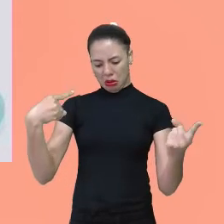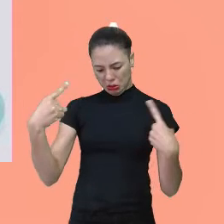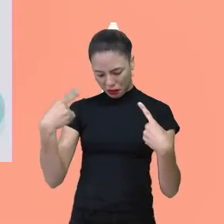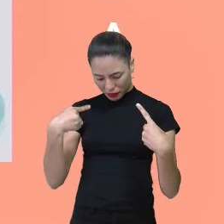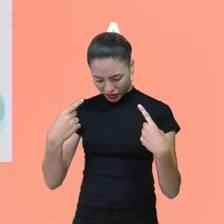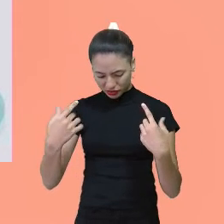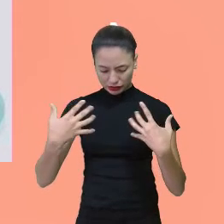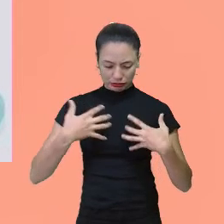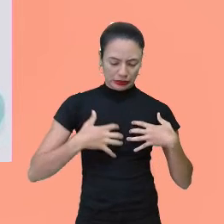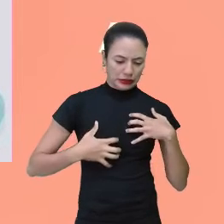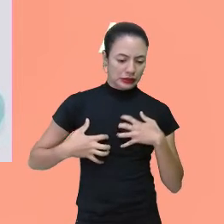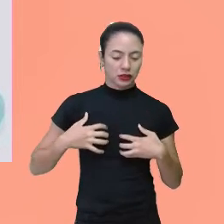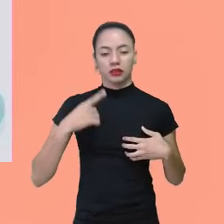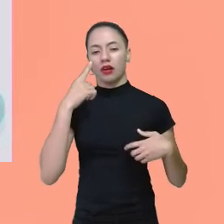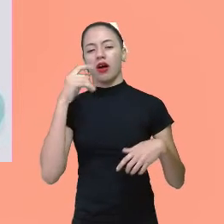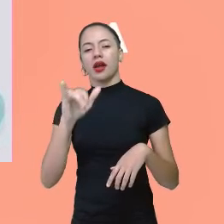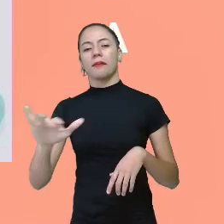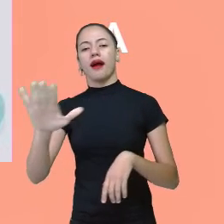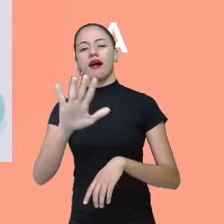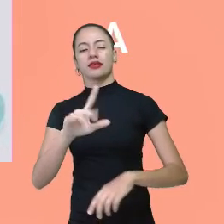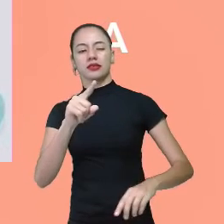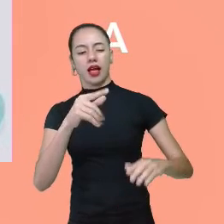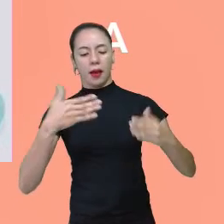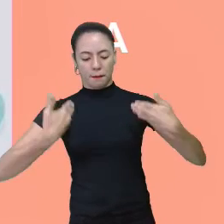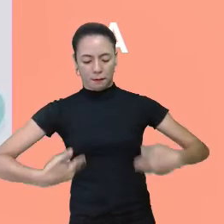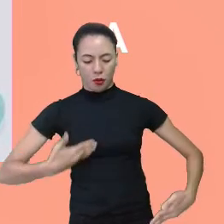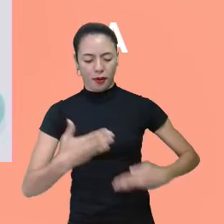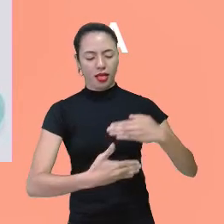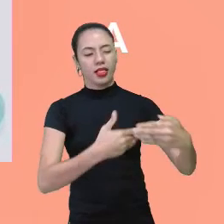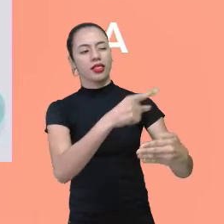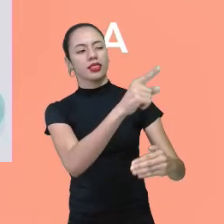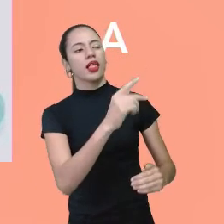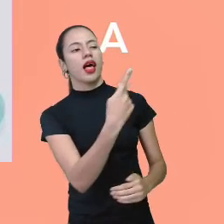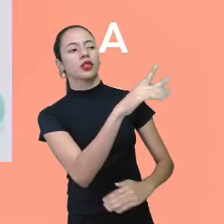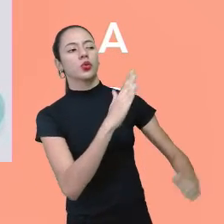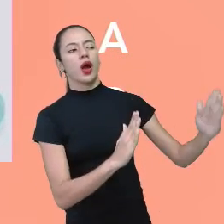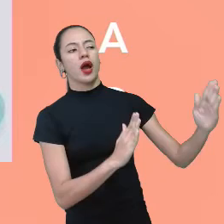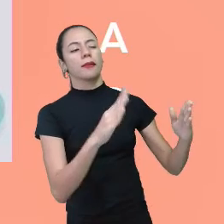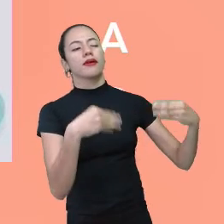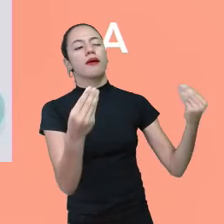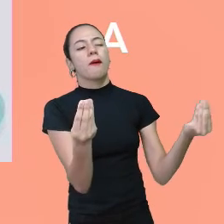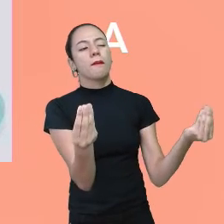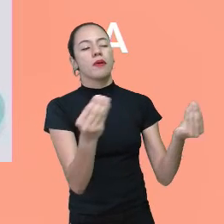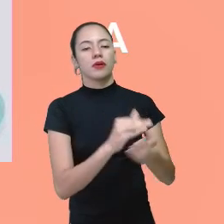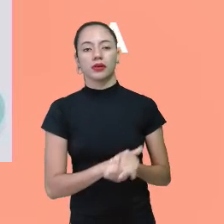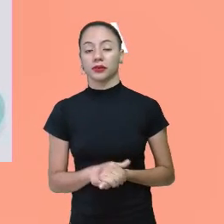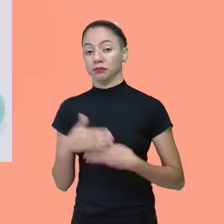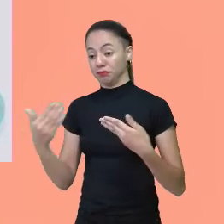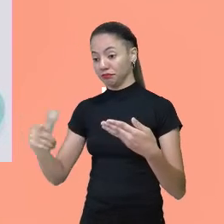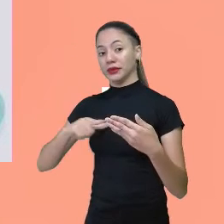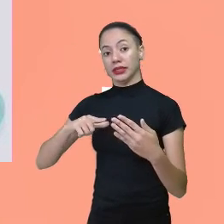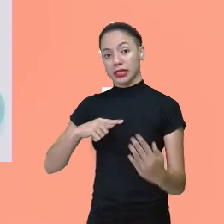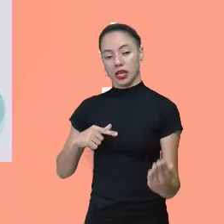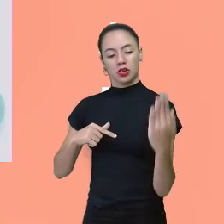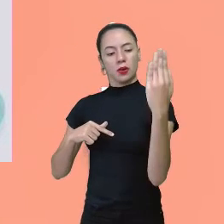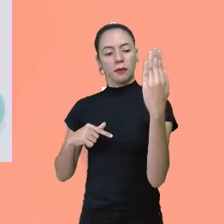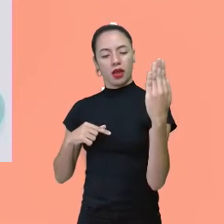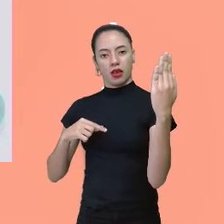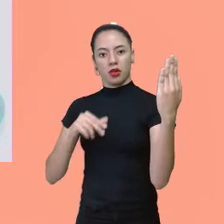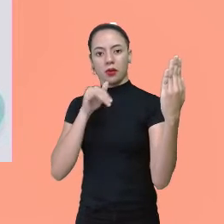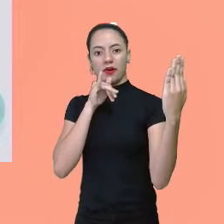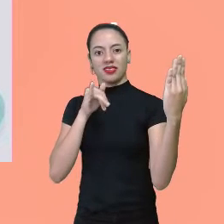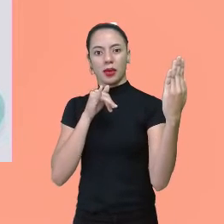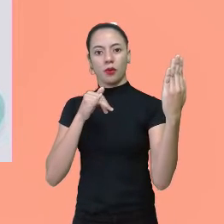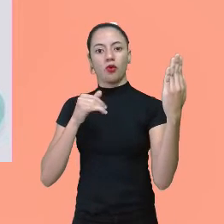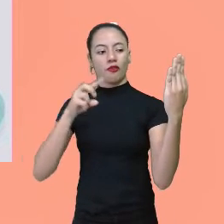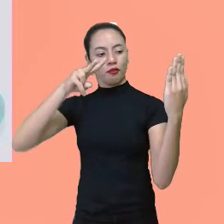sobre a puberdade, como é que era na tua época? Rapaz, era a mesma coisa, assim, tinha um espelho, assim, e esse espelho, assim, que dá pra ver, né, o corpo